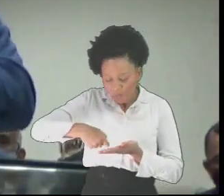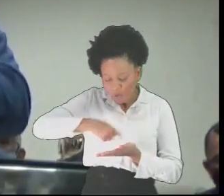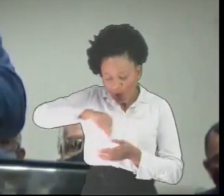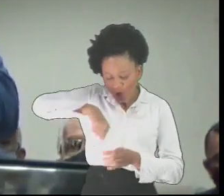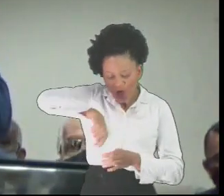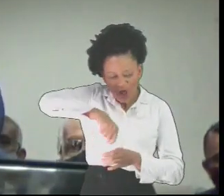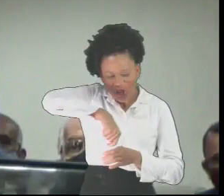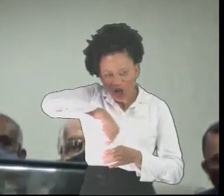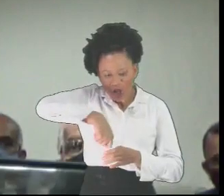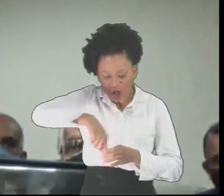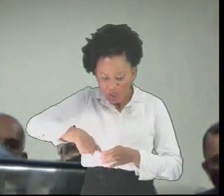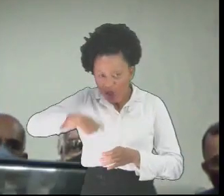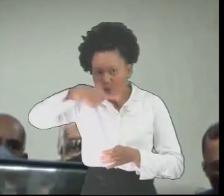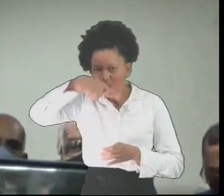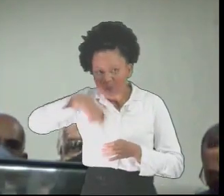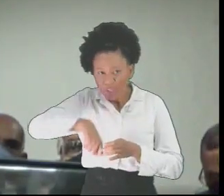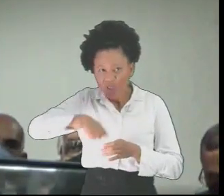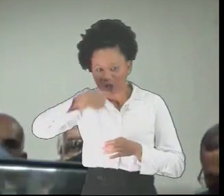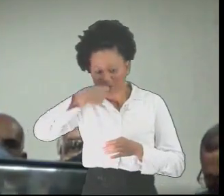mingau.